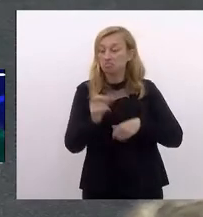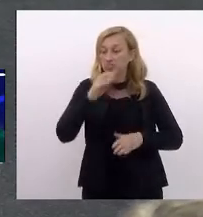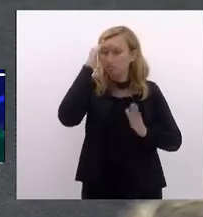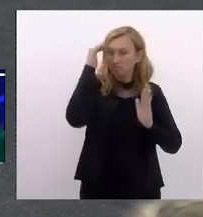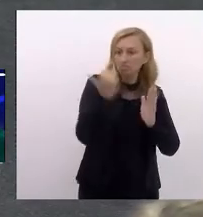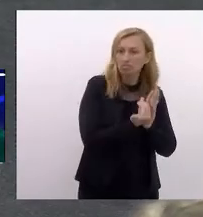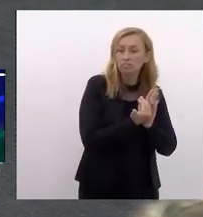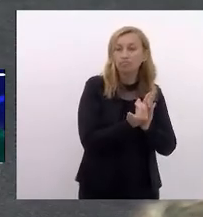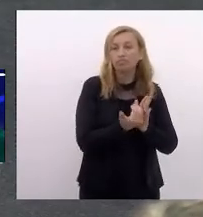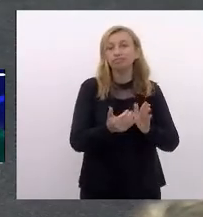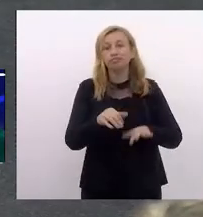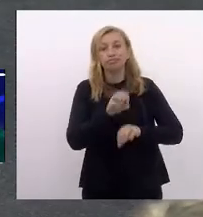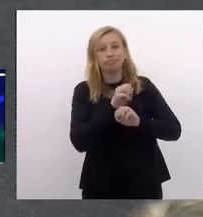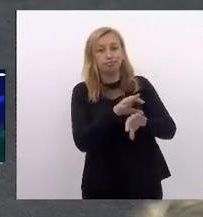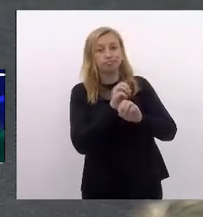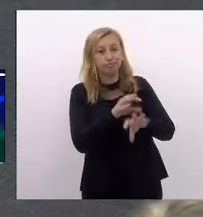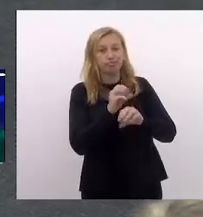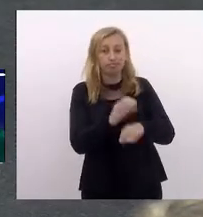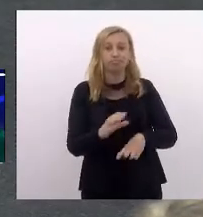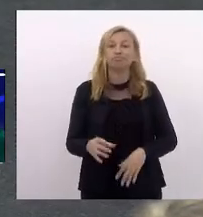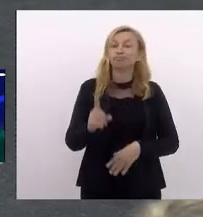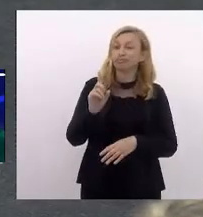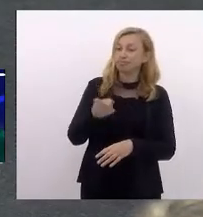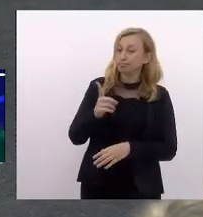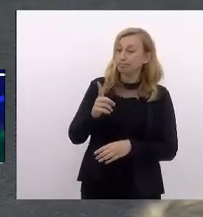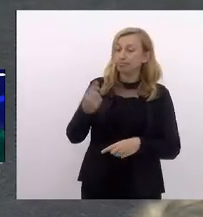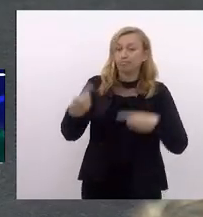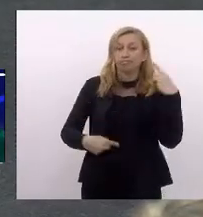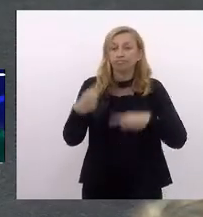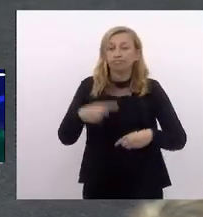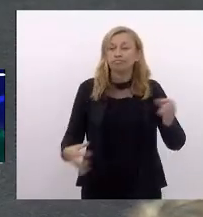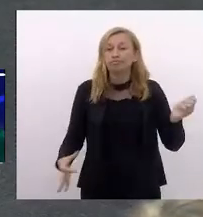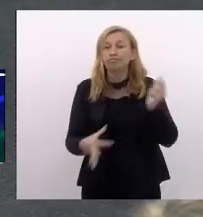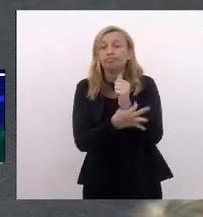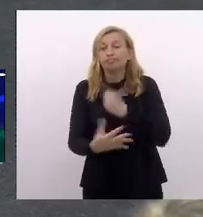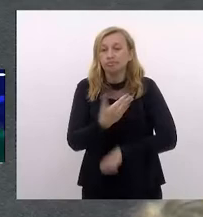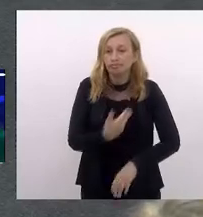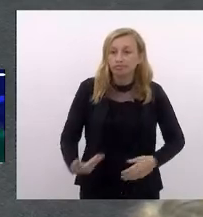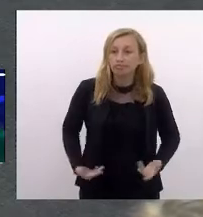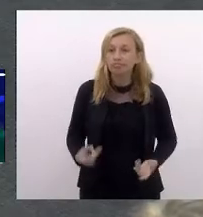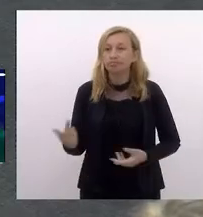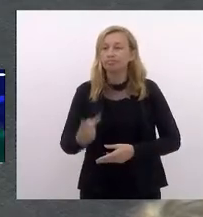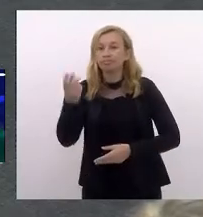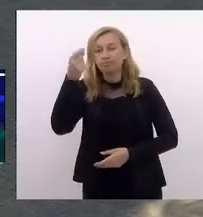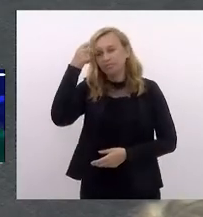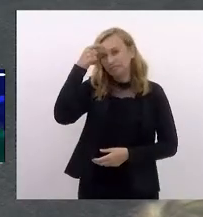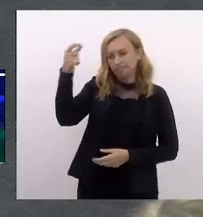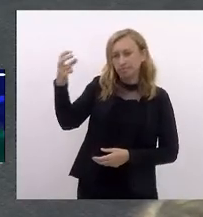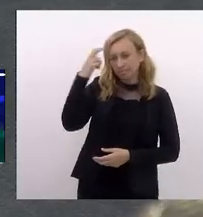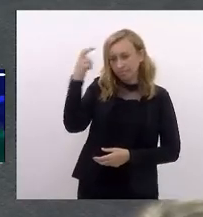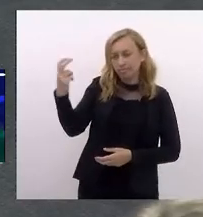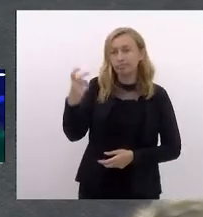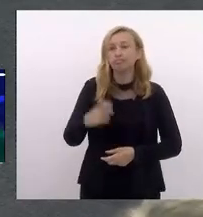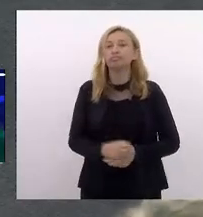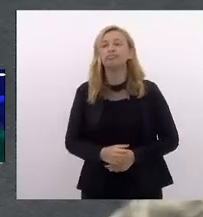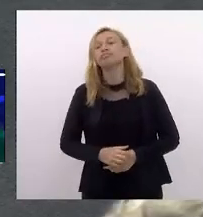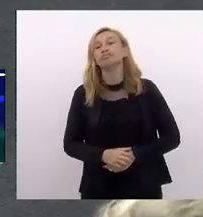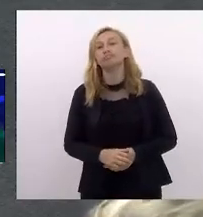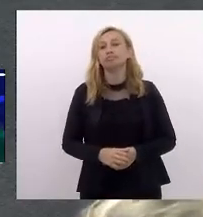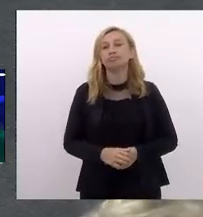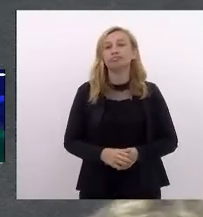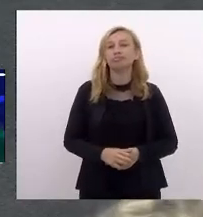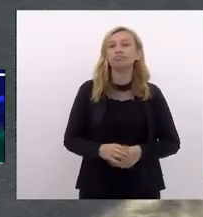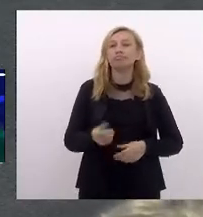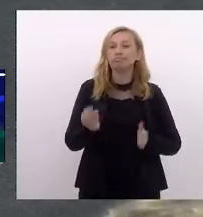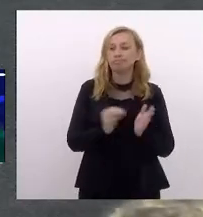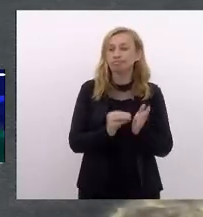foi cumprido o mínimo da educação não foi garantido uma política de segurança pública que priorizem a inteligência segue se tem ou não